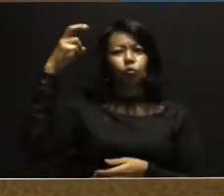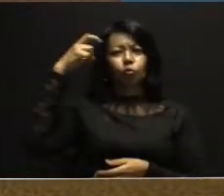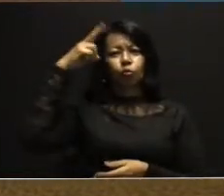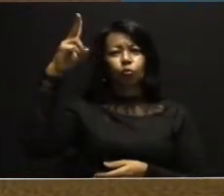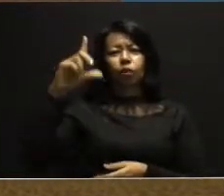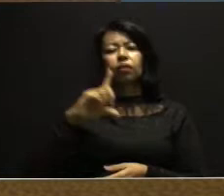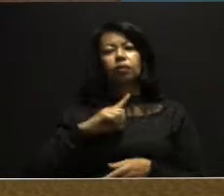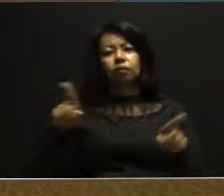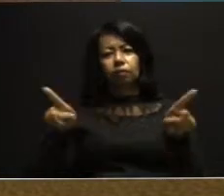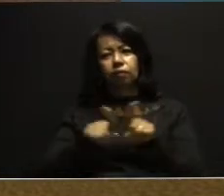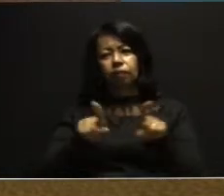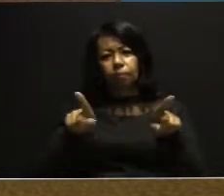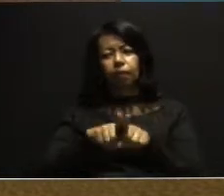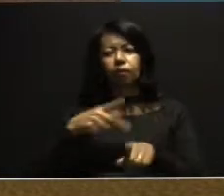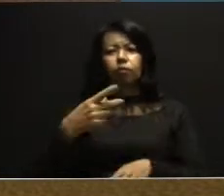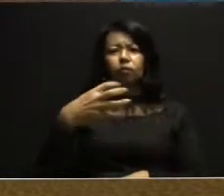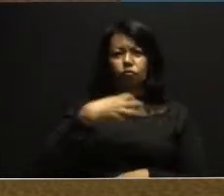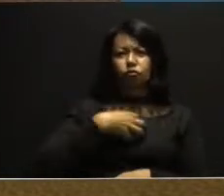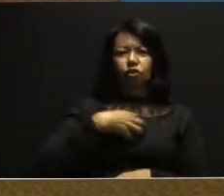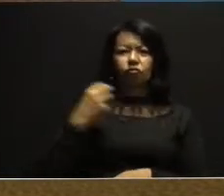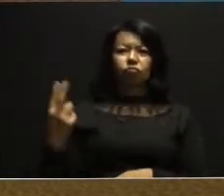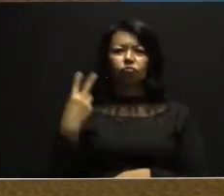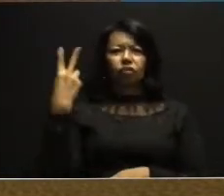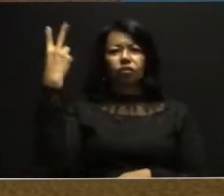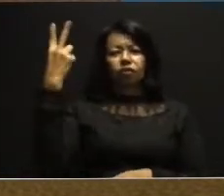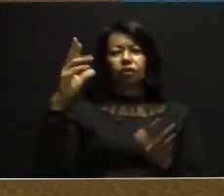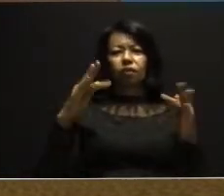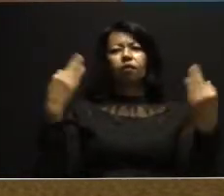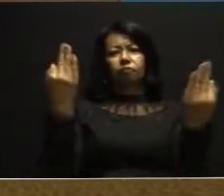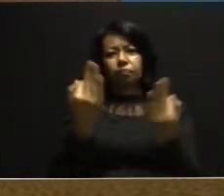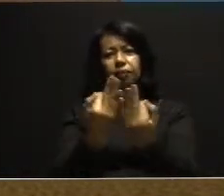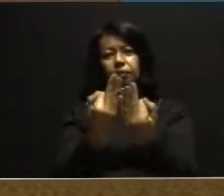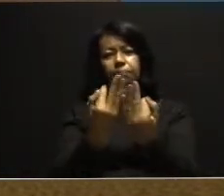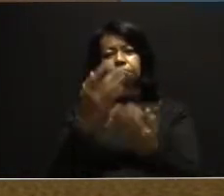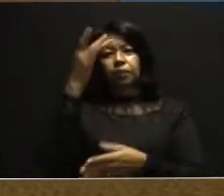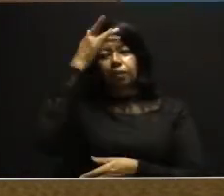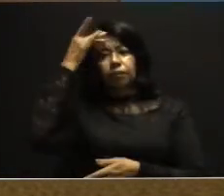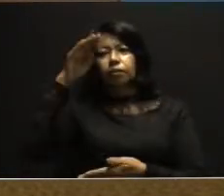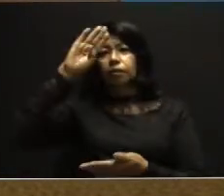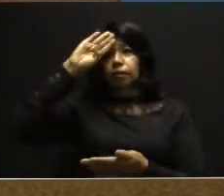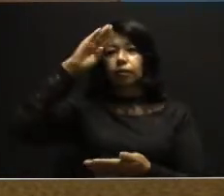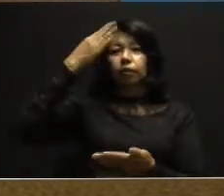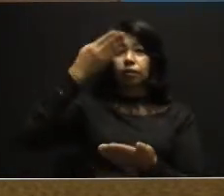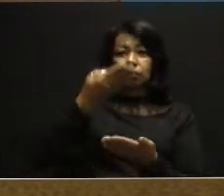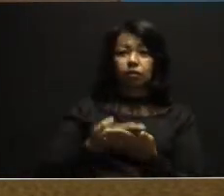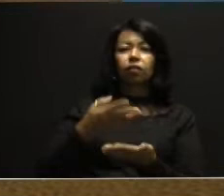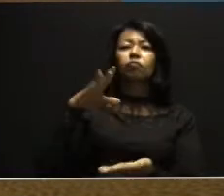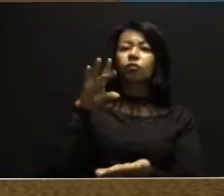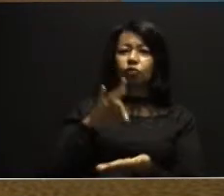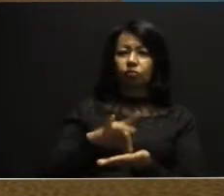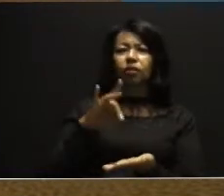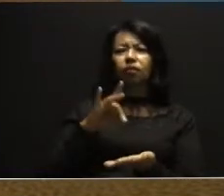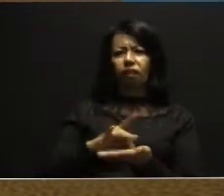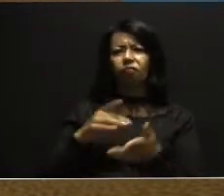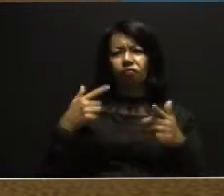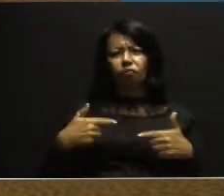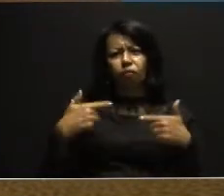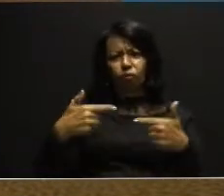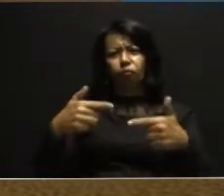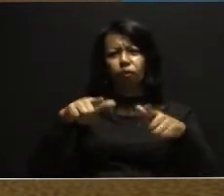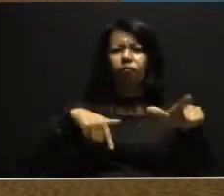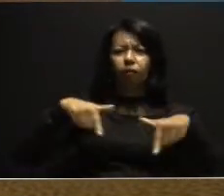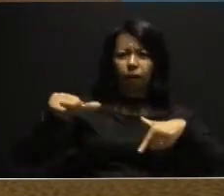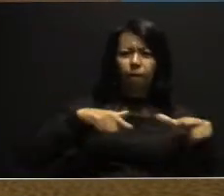sua forma de valorizar a família, mas pessoas que acreditam realmente, e lutam, e trabalham,